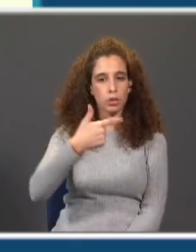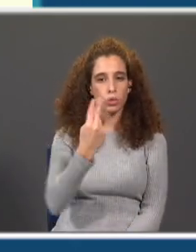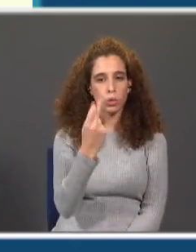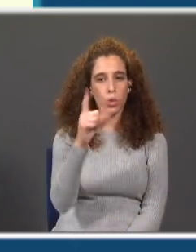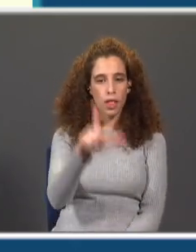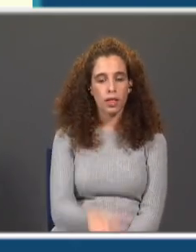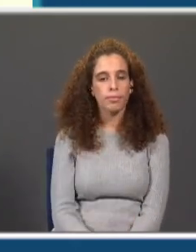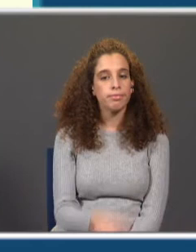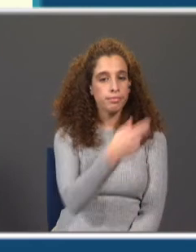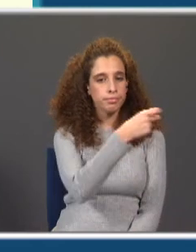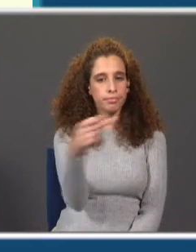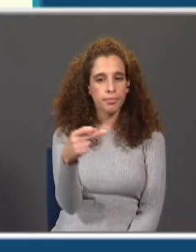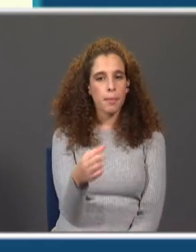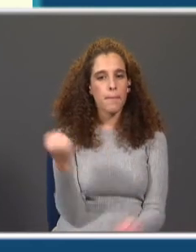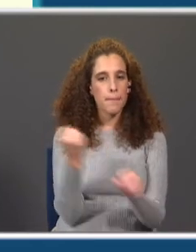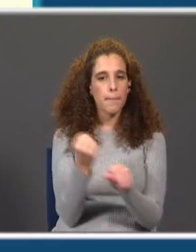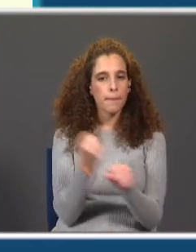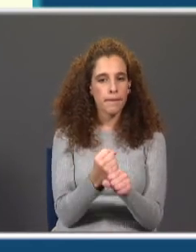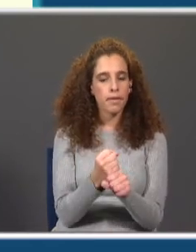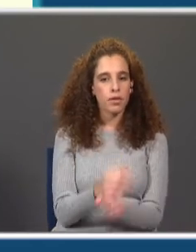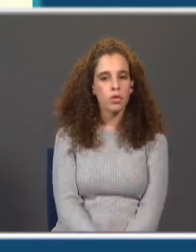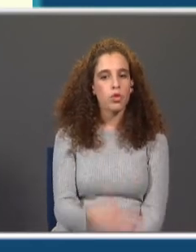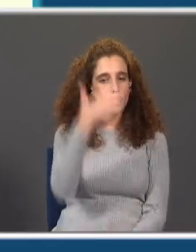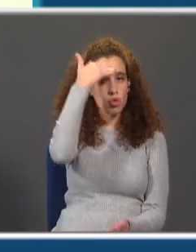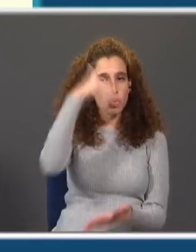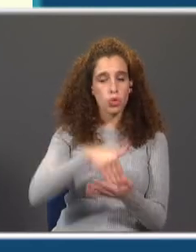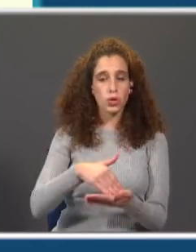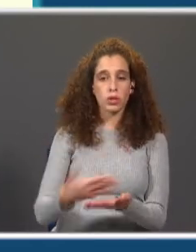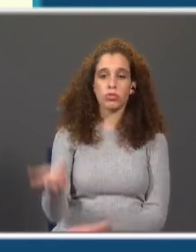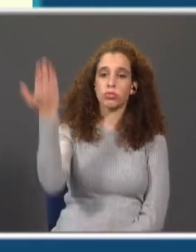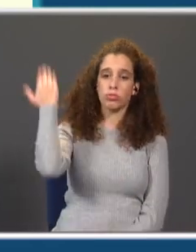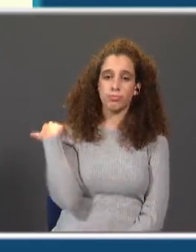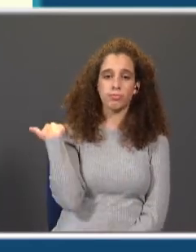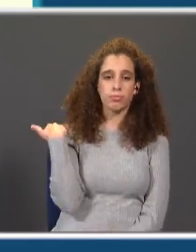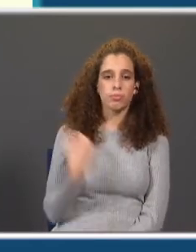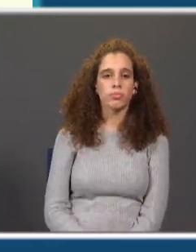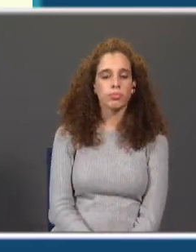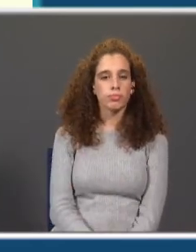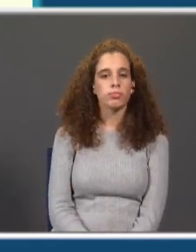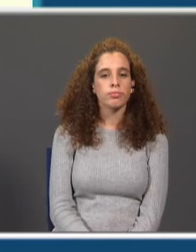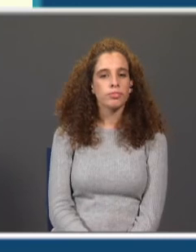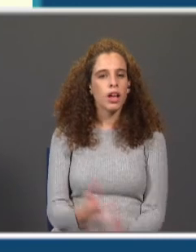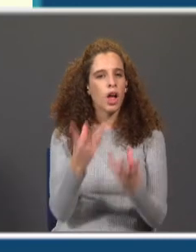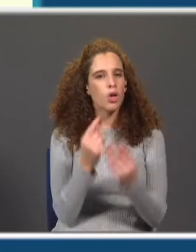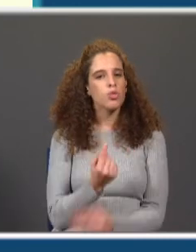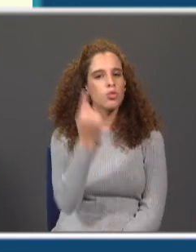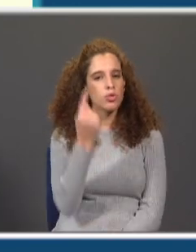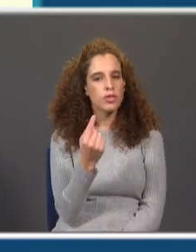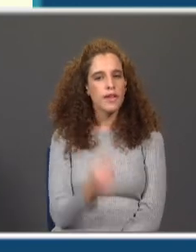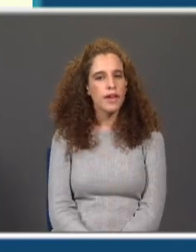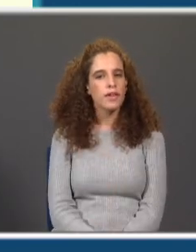nesta frase, ações expressas e que foram concluídas no passado. Calculei o norte, fiei-me na sorte, dei uma de forte e